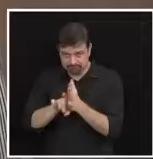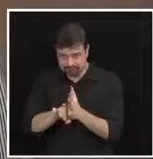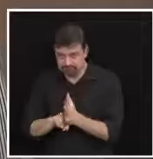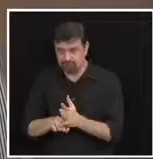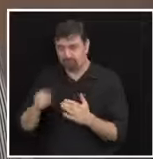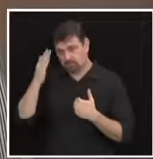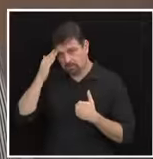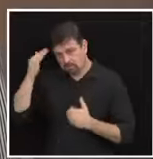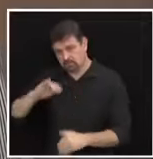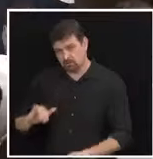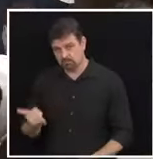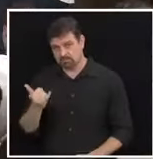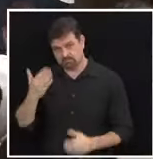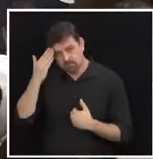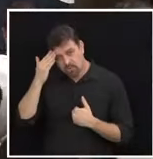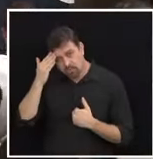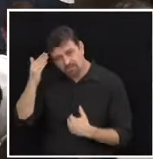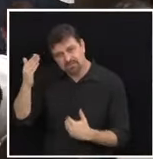oportunidade, agradeço a vocês.